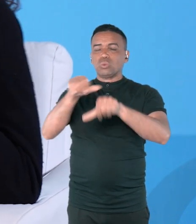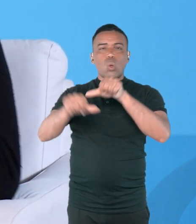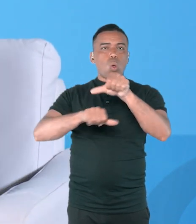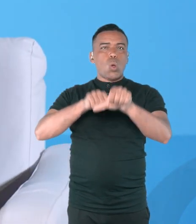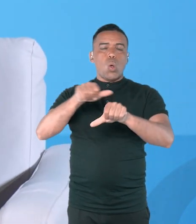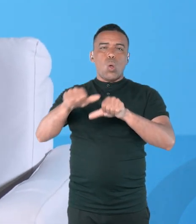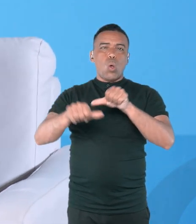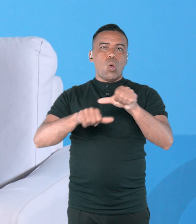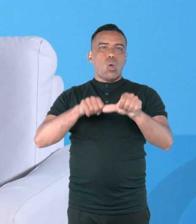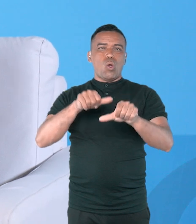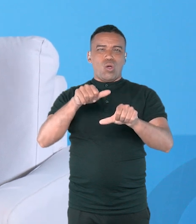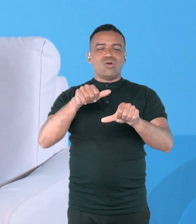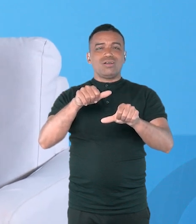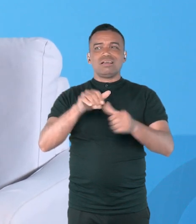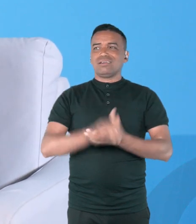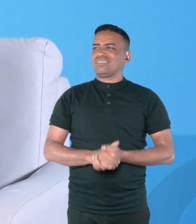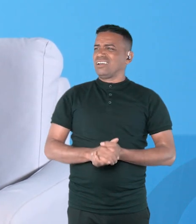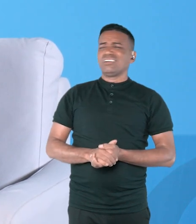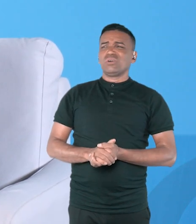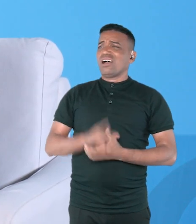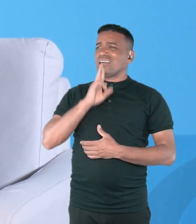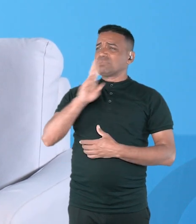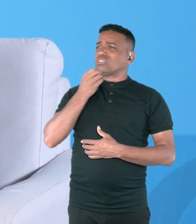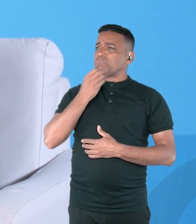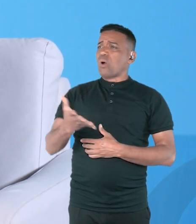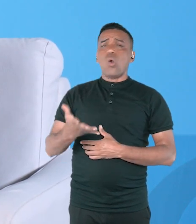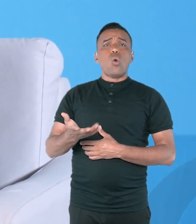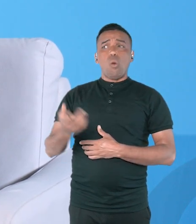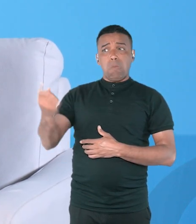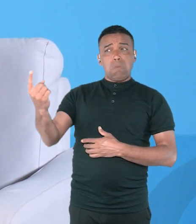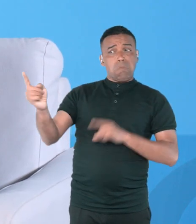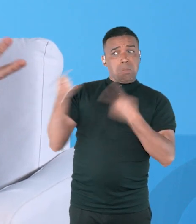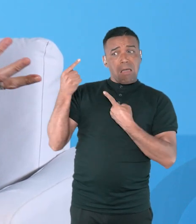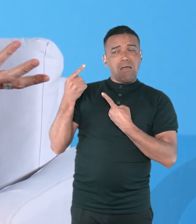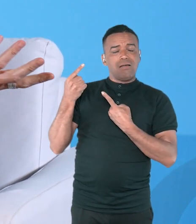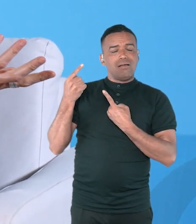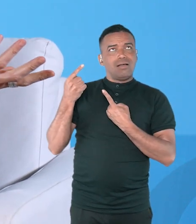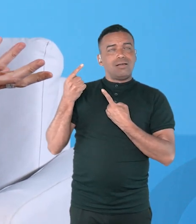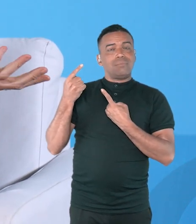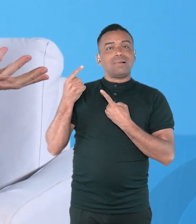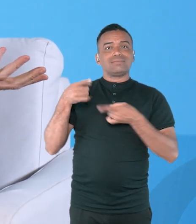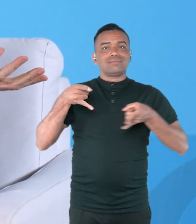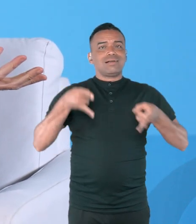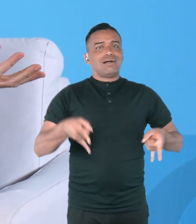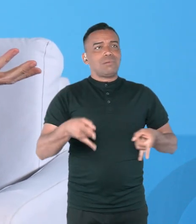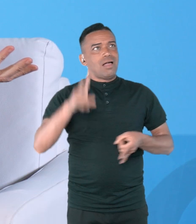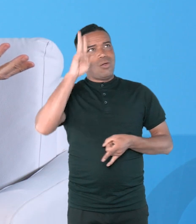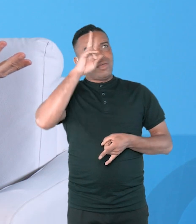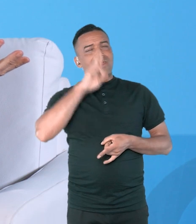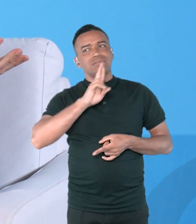Não contam as boas respostas que eu dei para os sapos que eu engoli, mas que só vieram à minha cabeça já deitada no travesseiro?